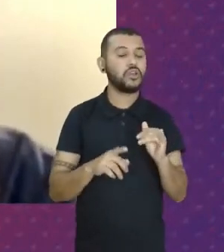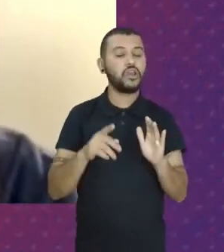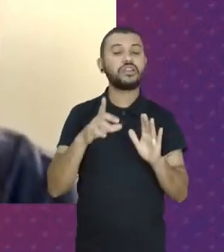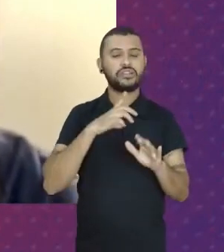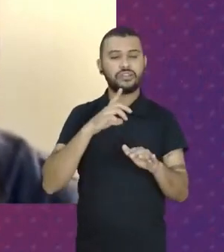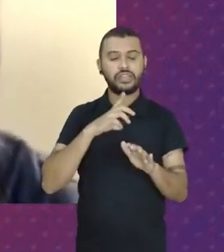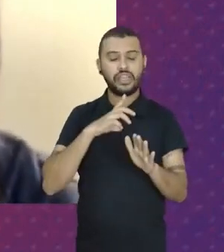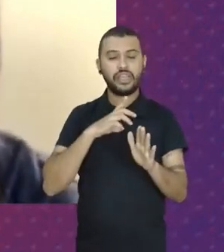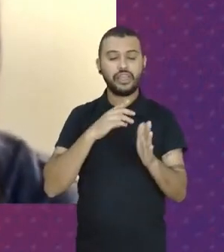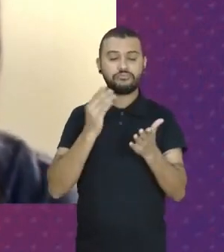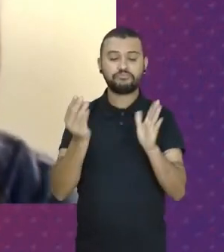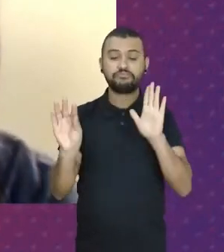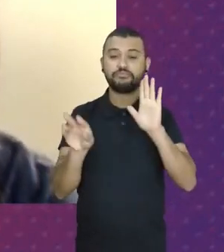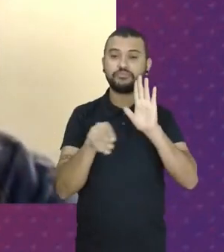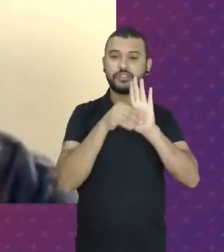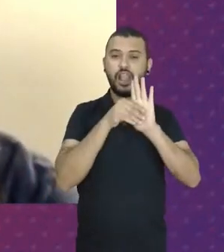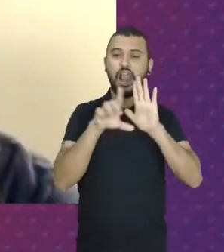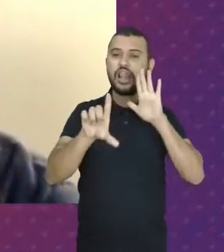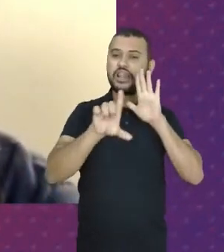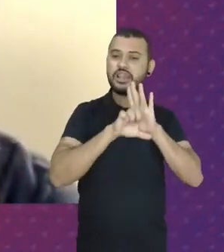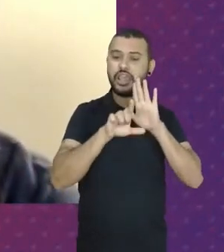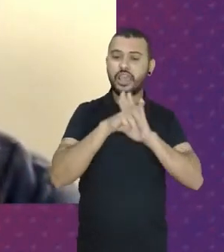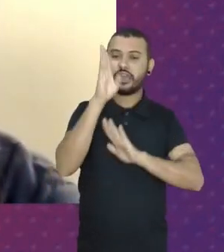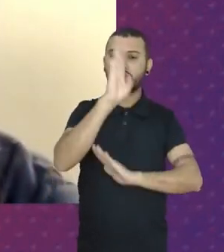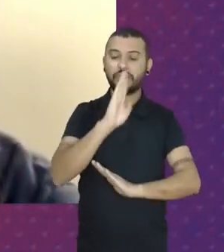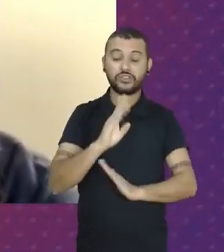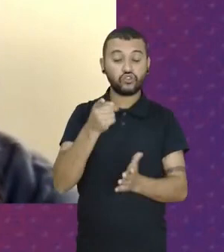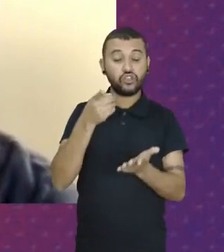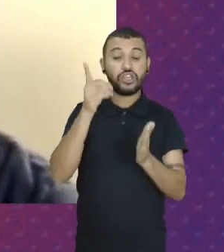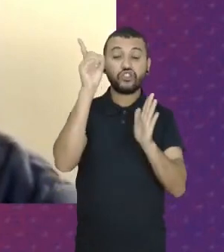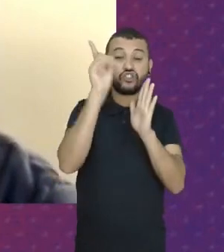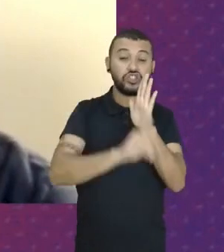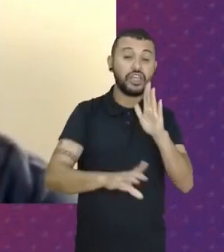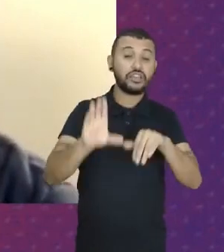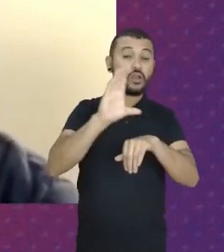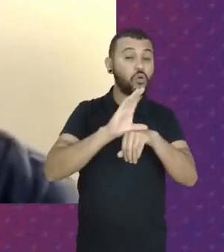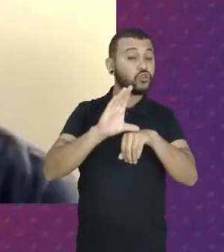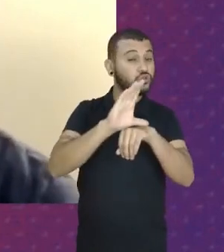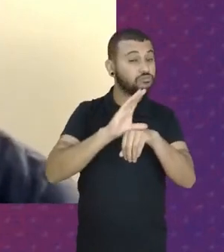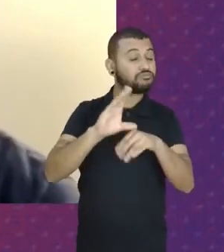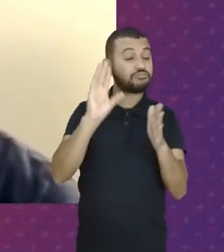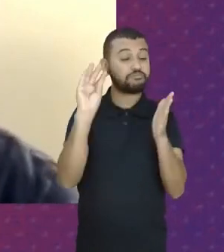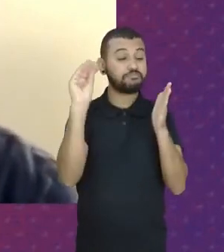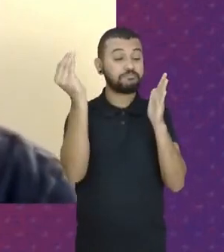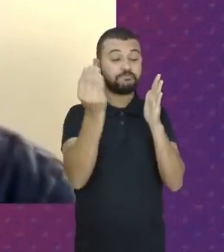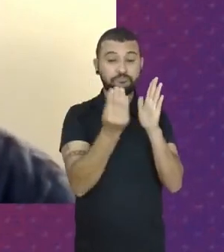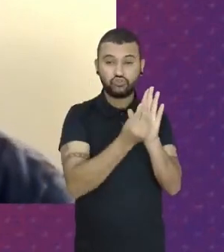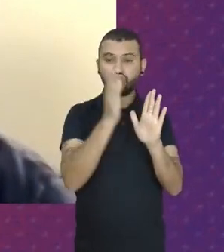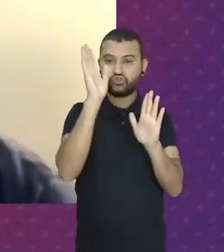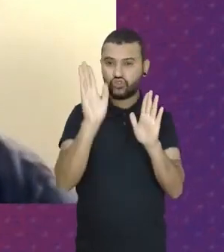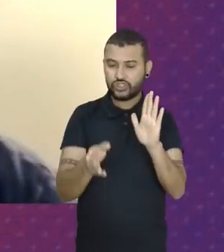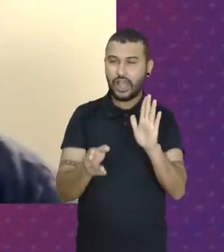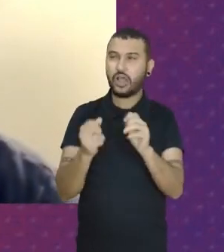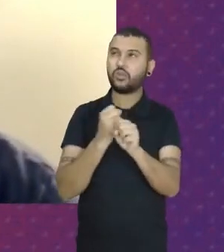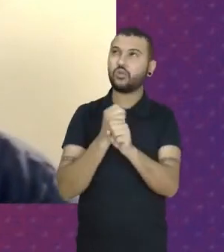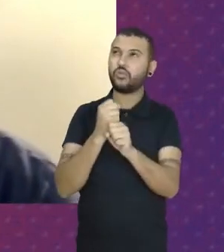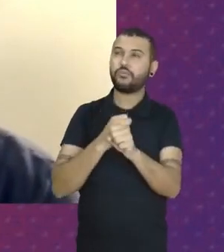foi fundamental para garantir que o direito à creche tivesse inscrito na Constituição Federal de